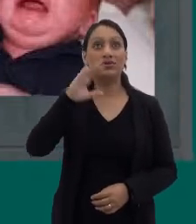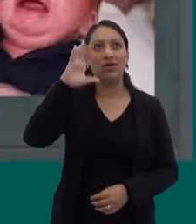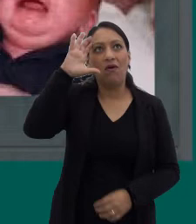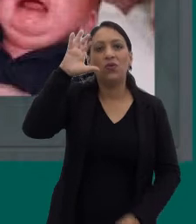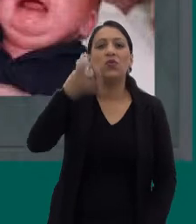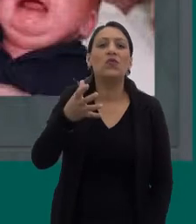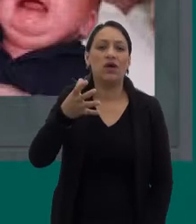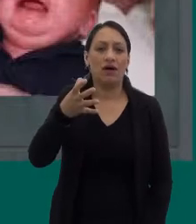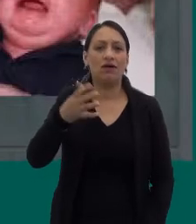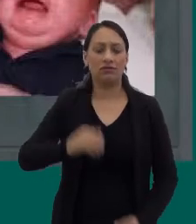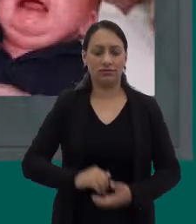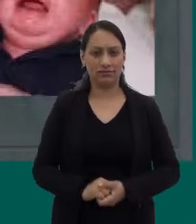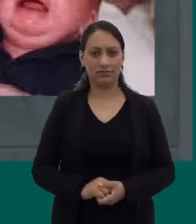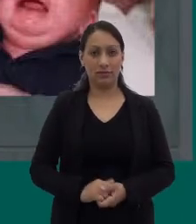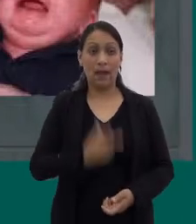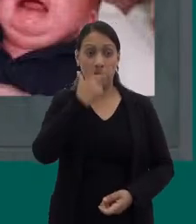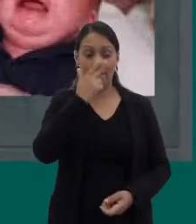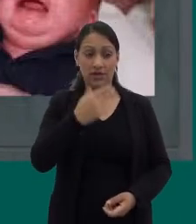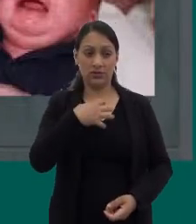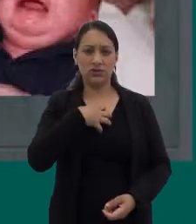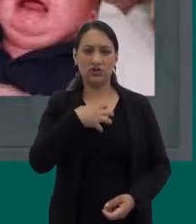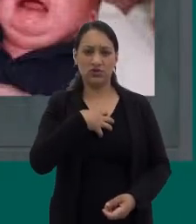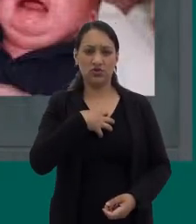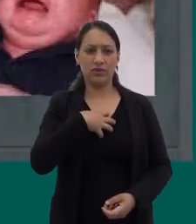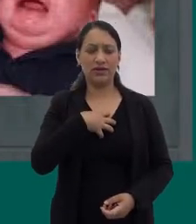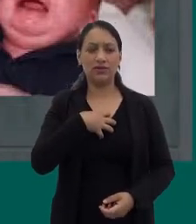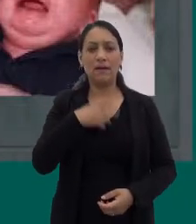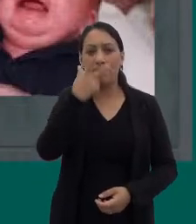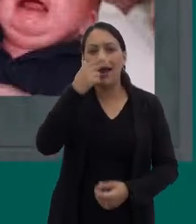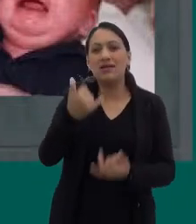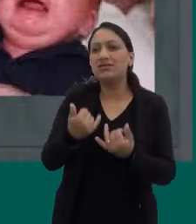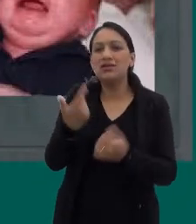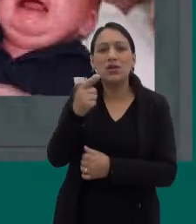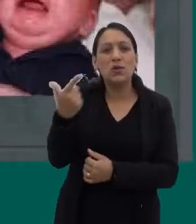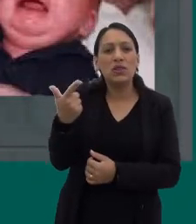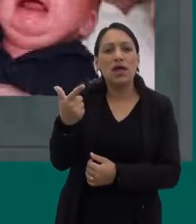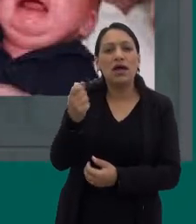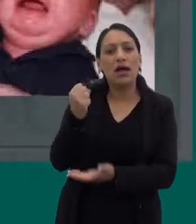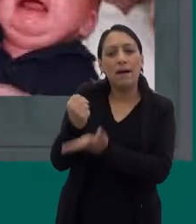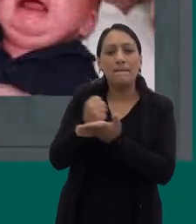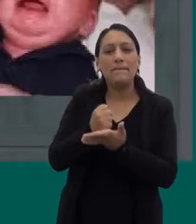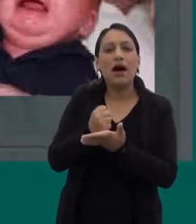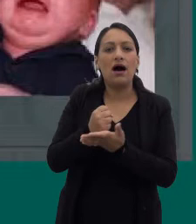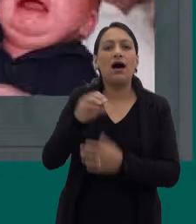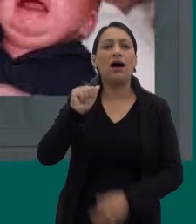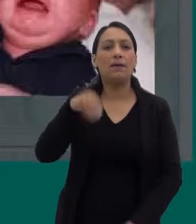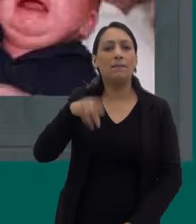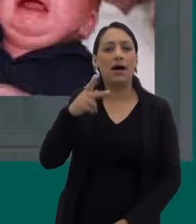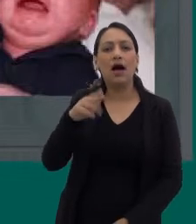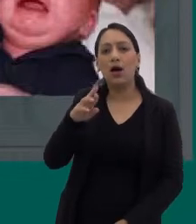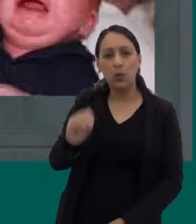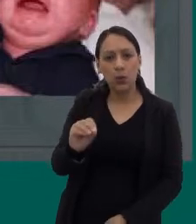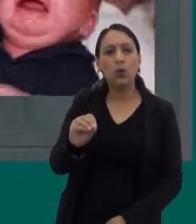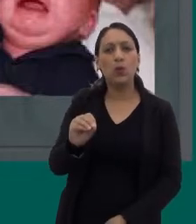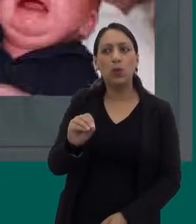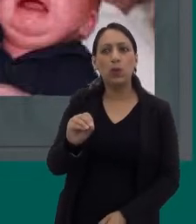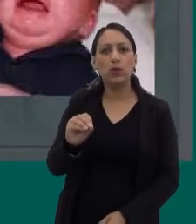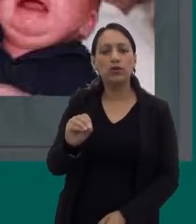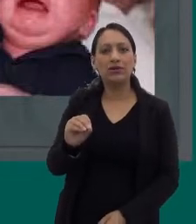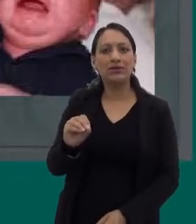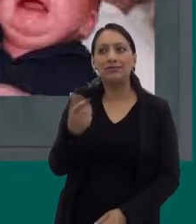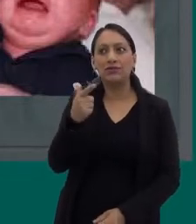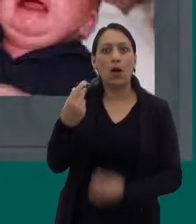resolvido. O mesmo sentimento de desamparo, né? Que ficou lá. Desamparo que não pode ser